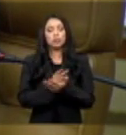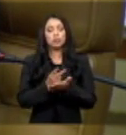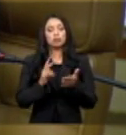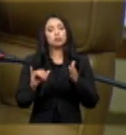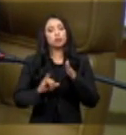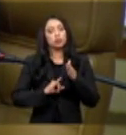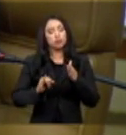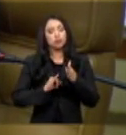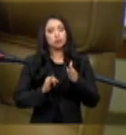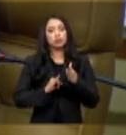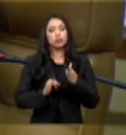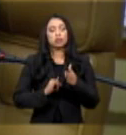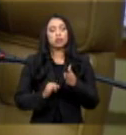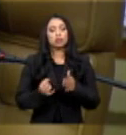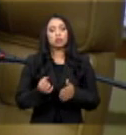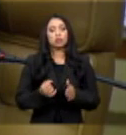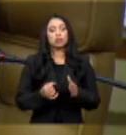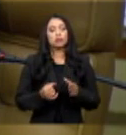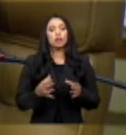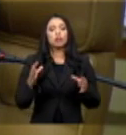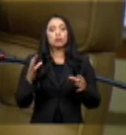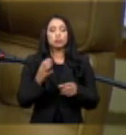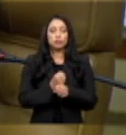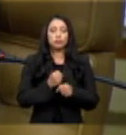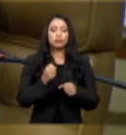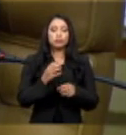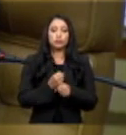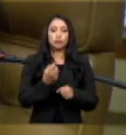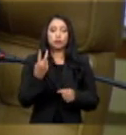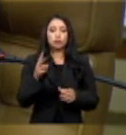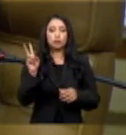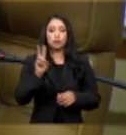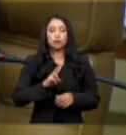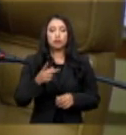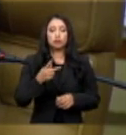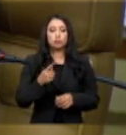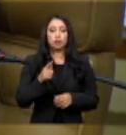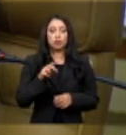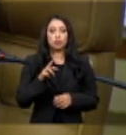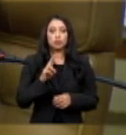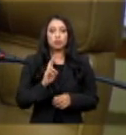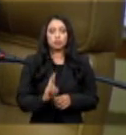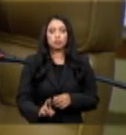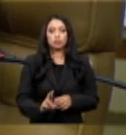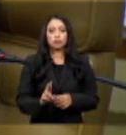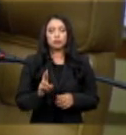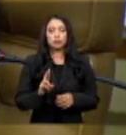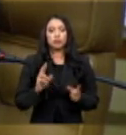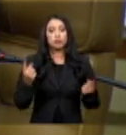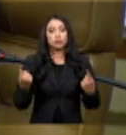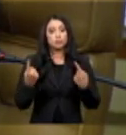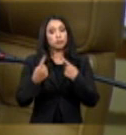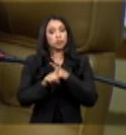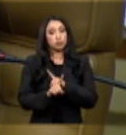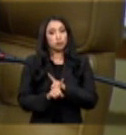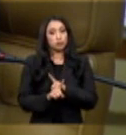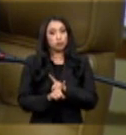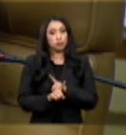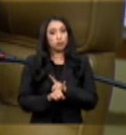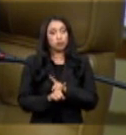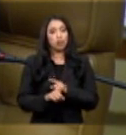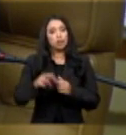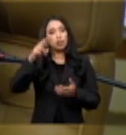e do parecer que foi juntado duas vezes nos autos pela Procuradoria-Geral da República, no sentido oposto, como eu disse, de